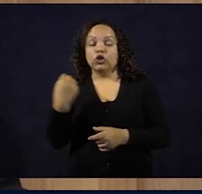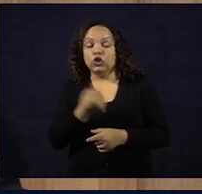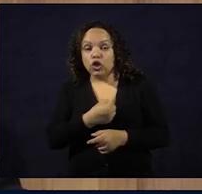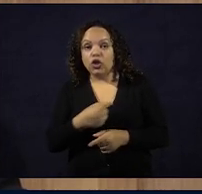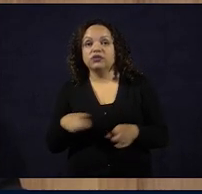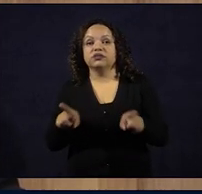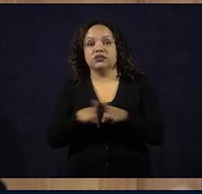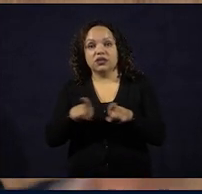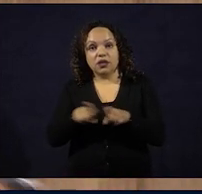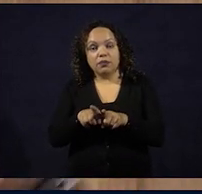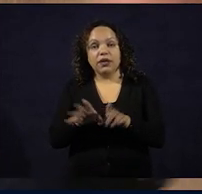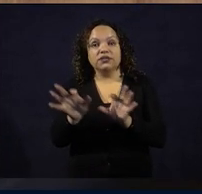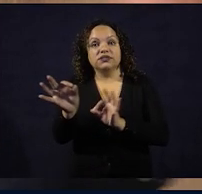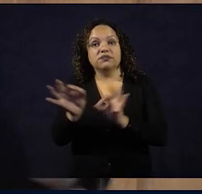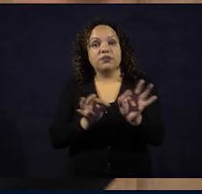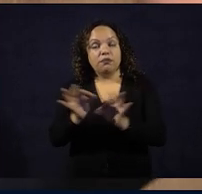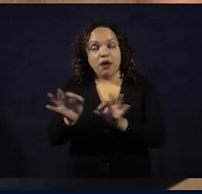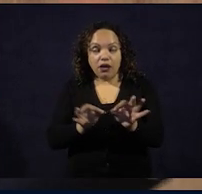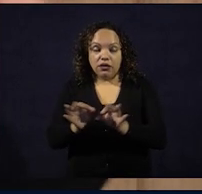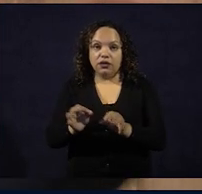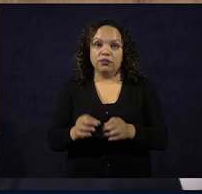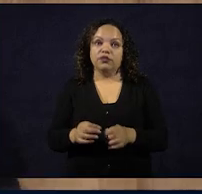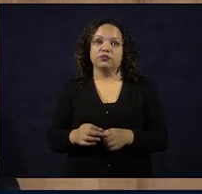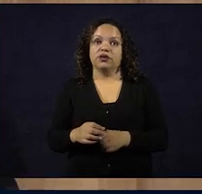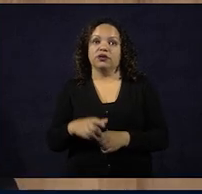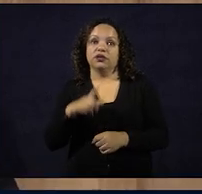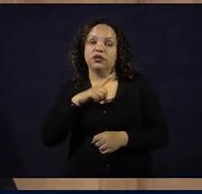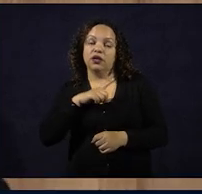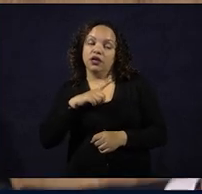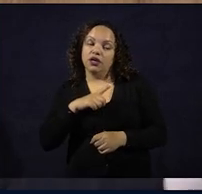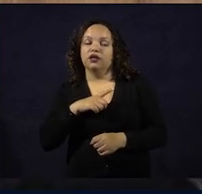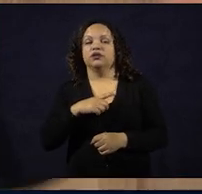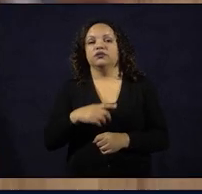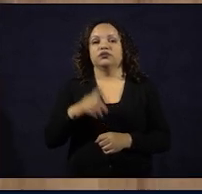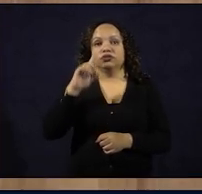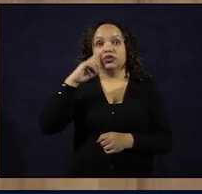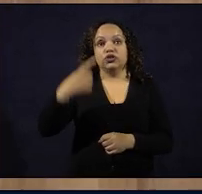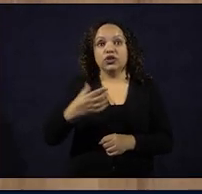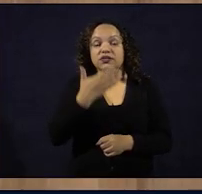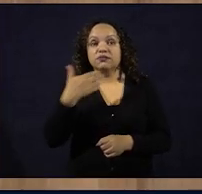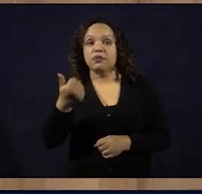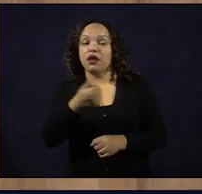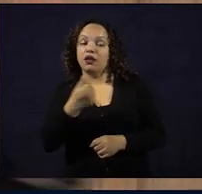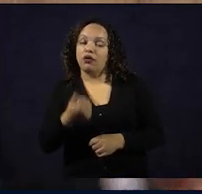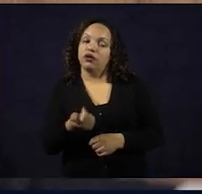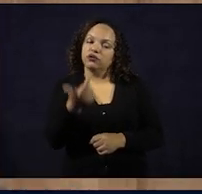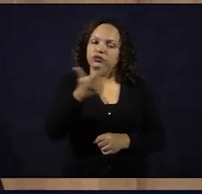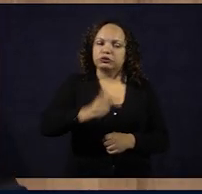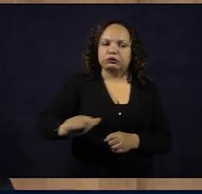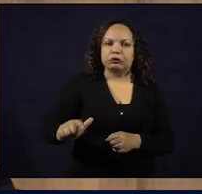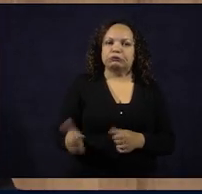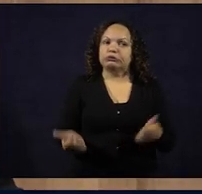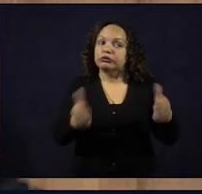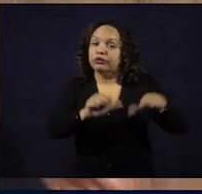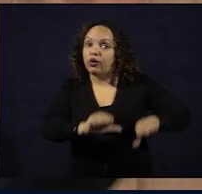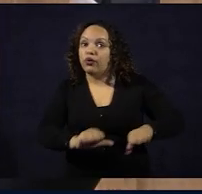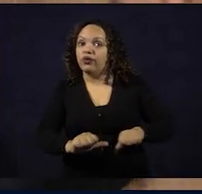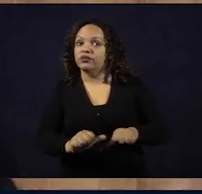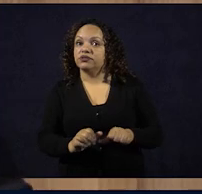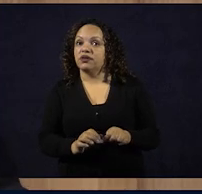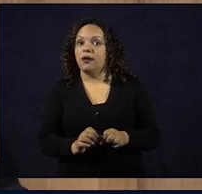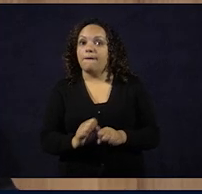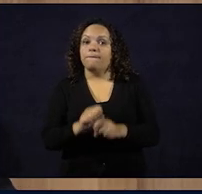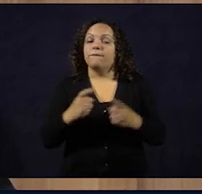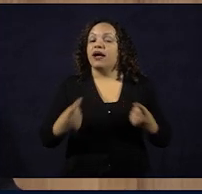é ter momentos melhores ou piores para fazer operação quando você olha dois três quatro cinco anos depois não